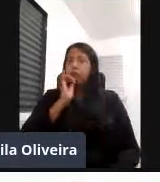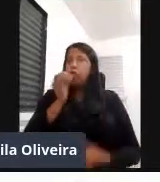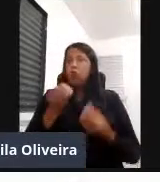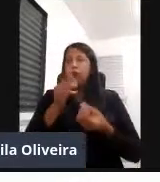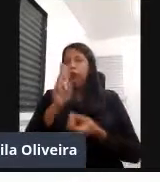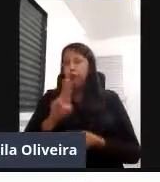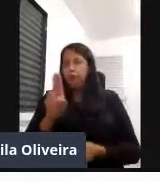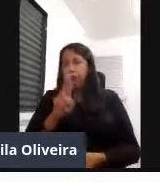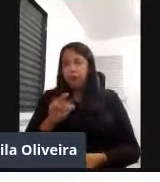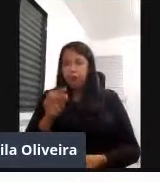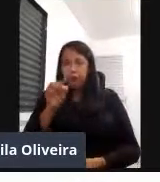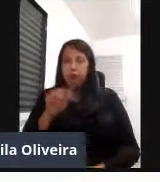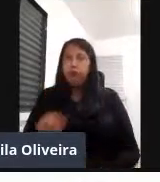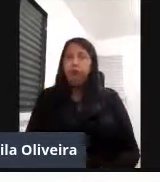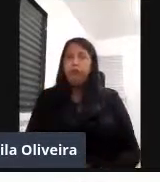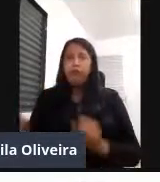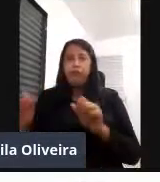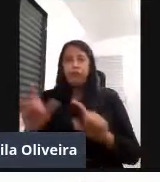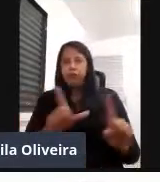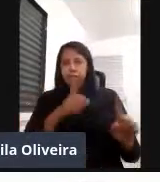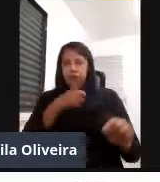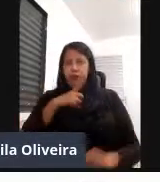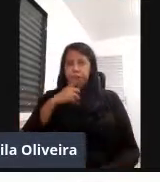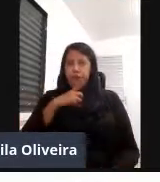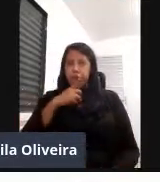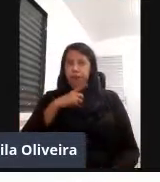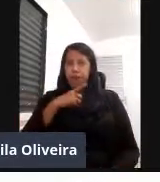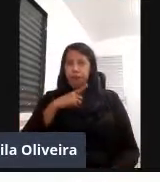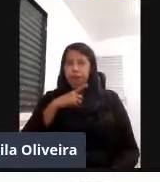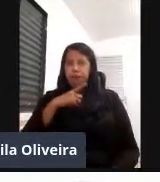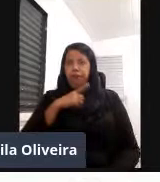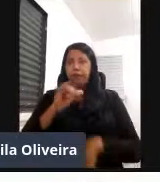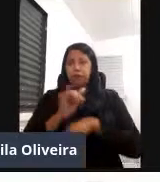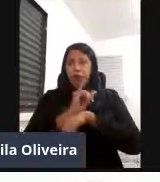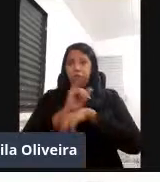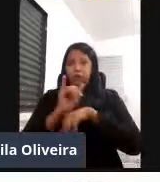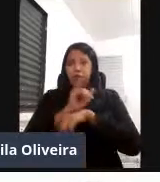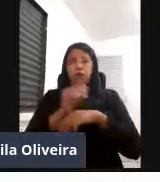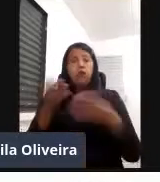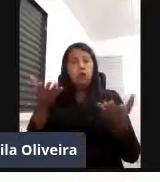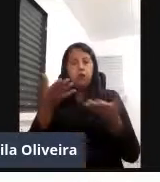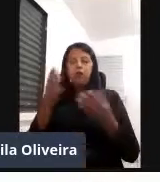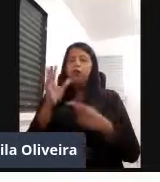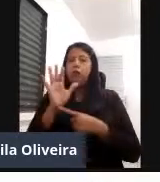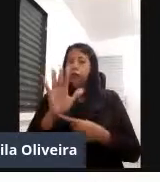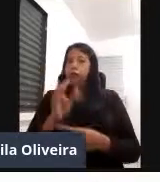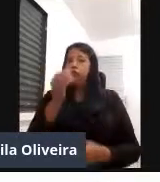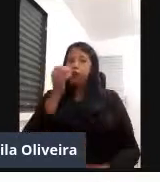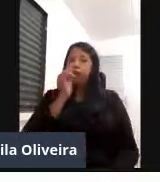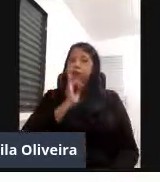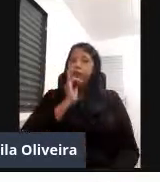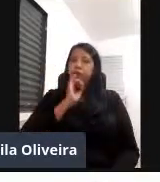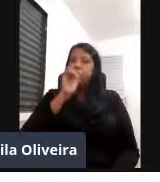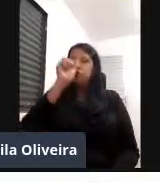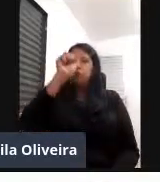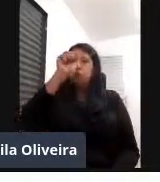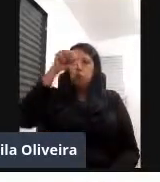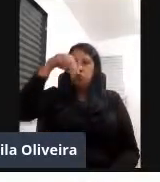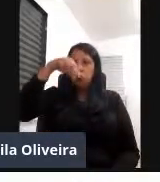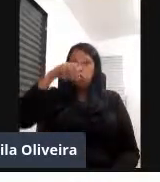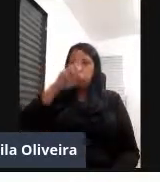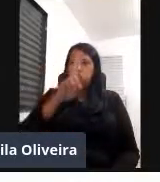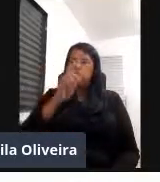para vocês dos operadores. Então, a gente vai usar primeiro o AND, né? A gente vai usar esse aqui primeiro, tá? O